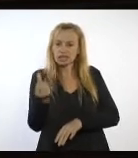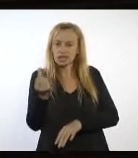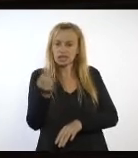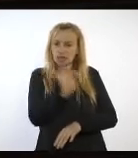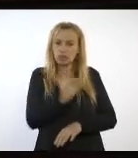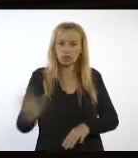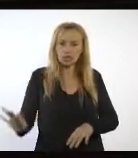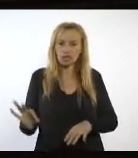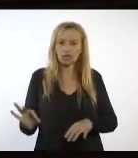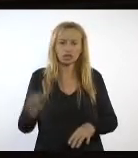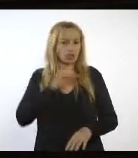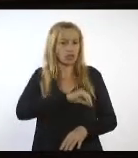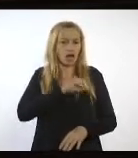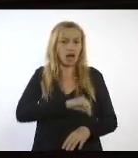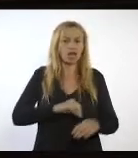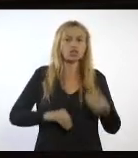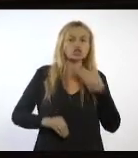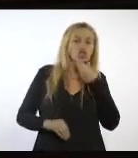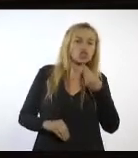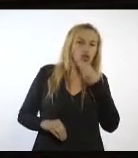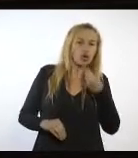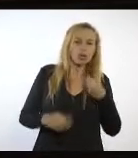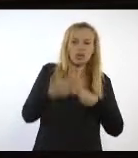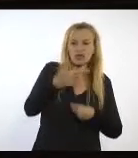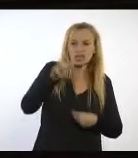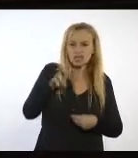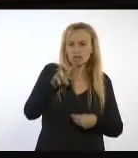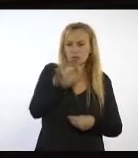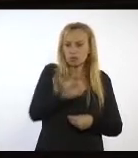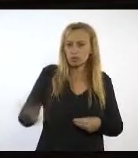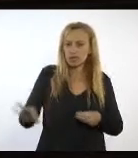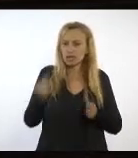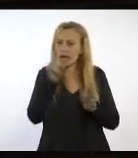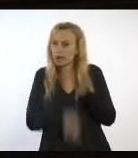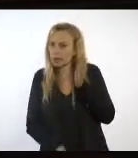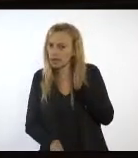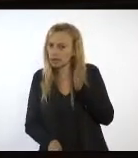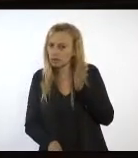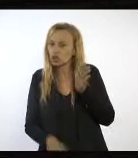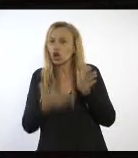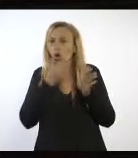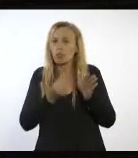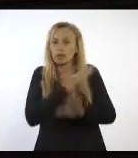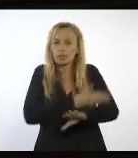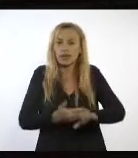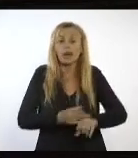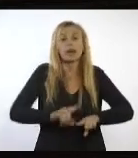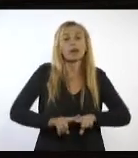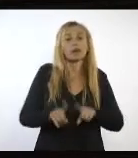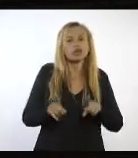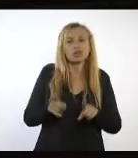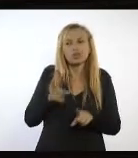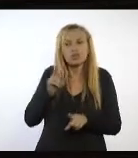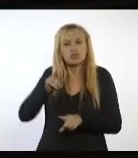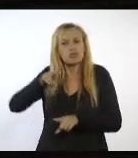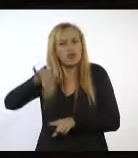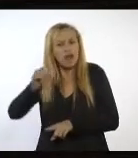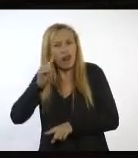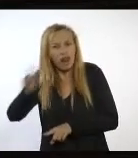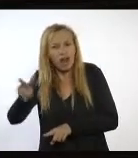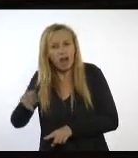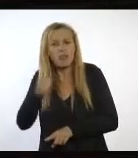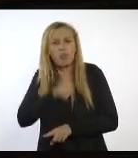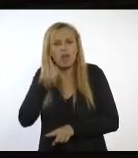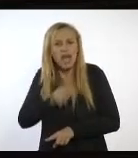homens, ou seja, cerca de 25% a menos do que os homens brancos. Mas quando a gente vai lá para o dado das